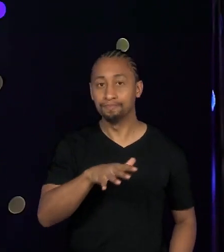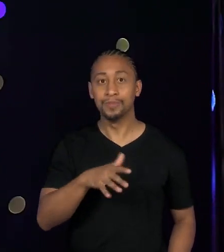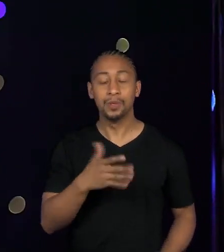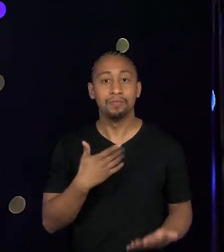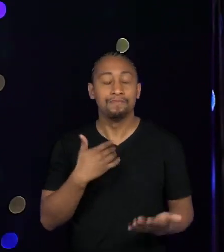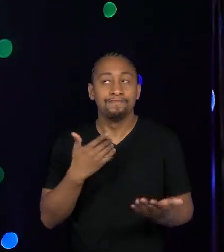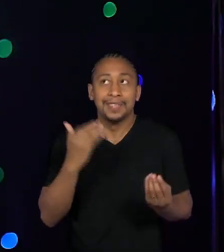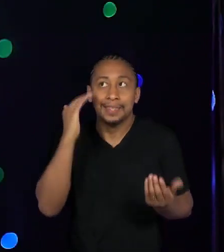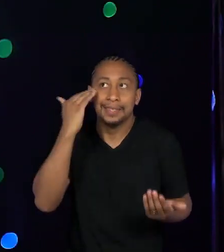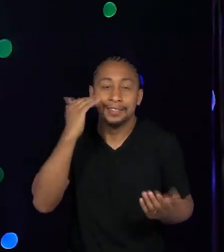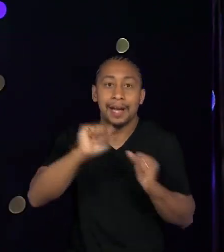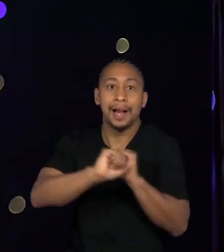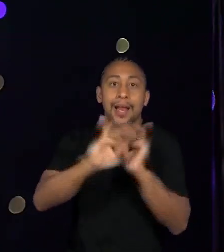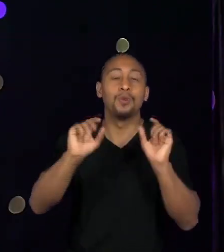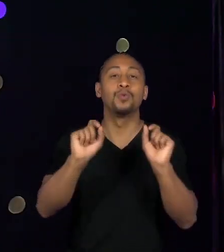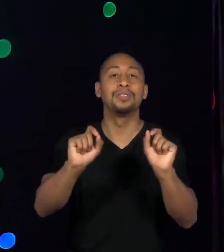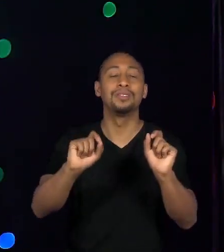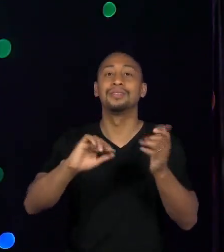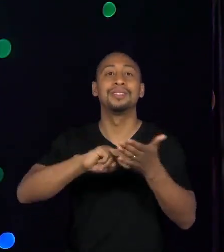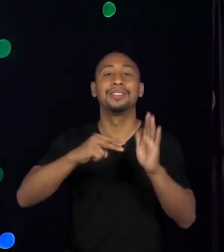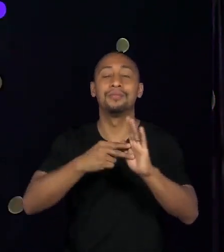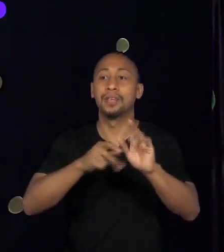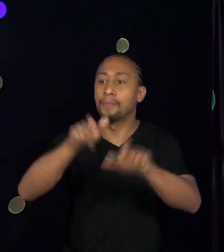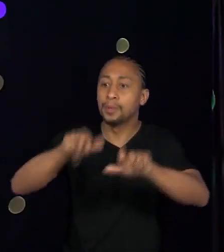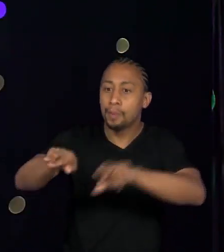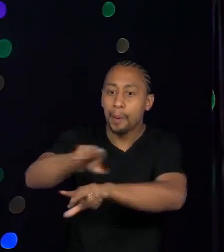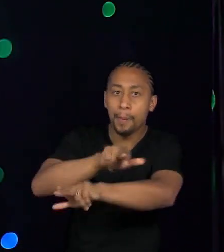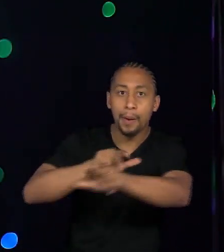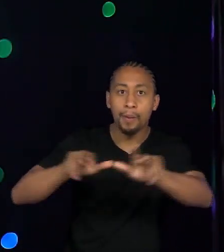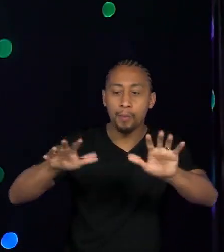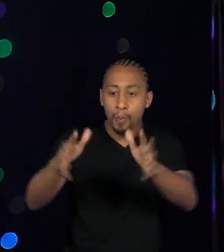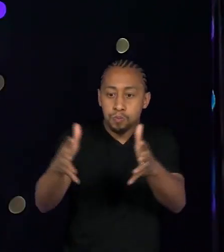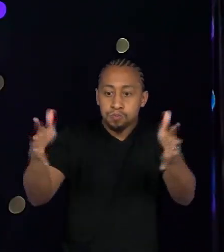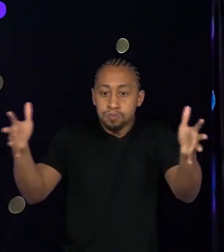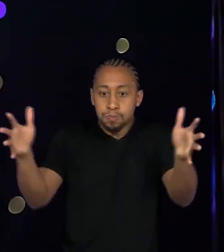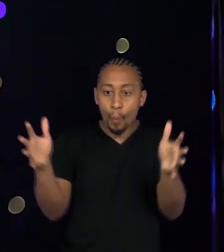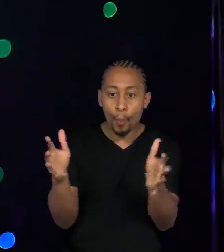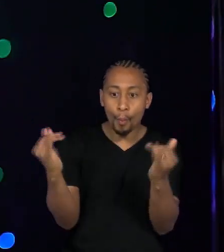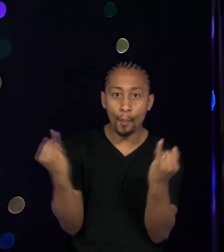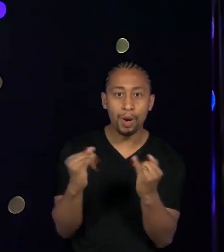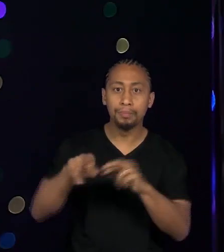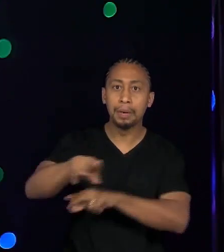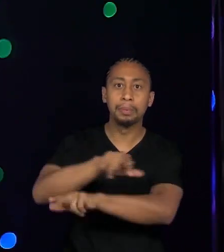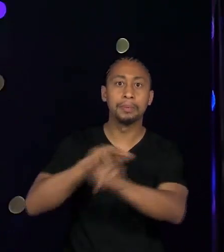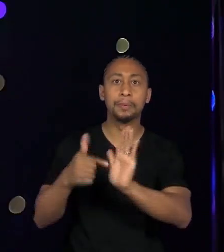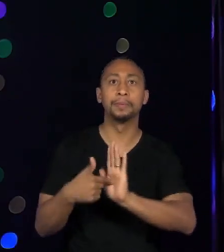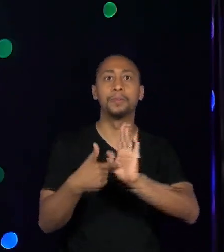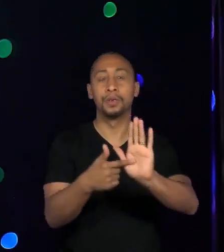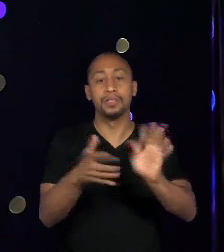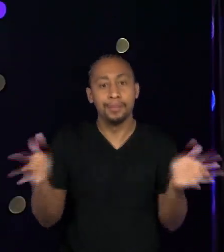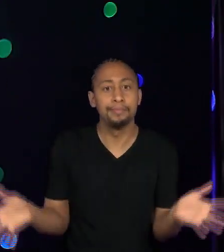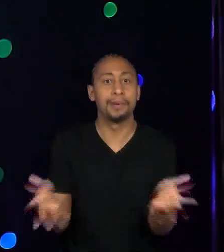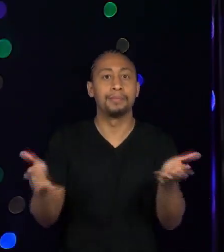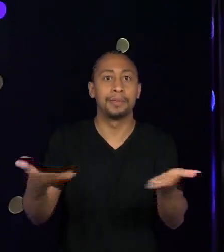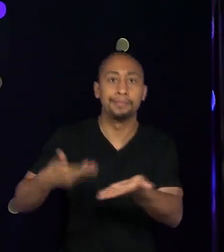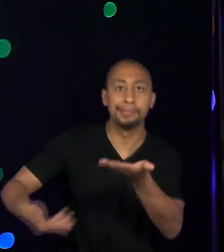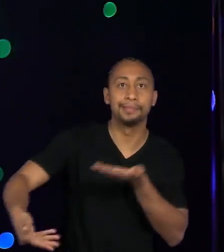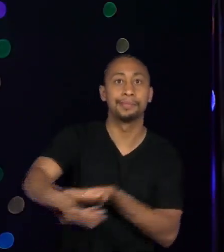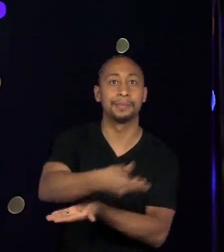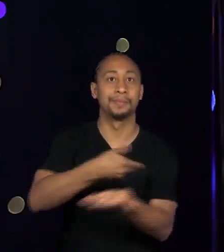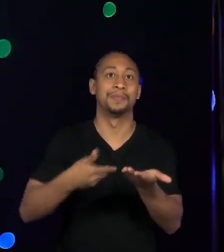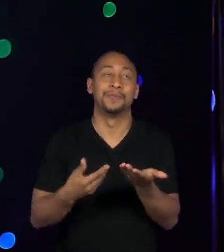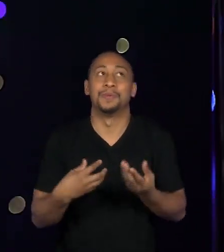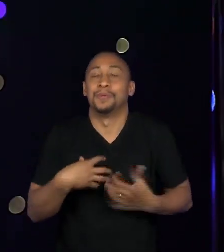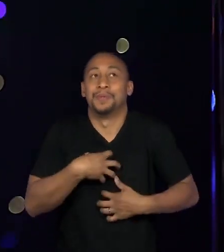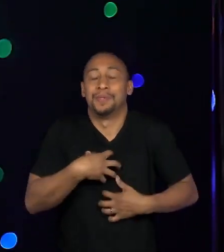da palavra sororidade, né? É uma pela outra mesmo. É uma incentivando a outra o tempo inteiro, assim.